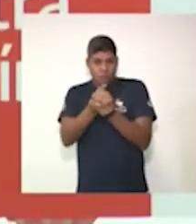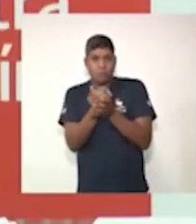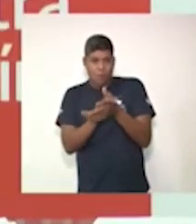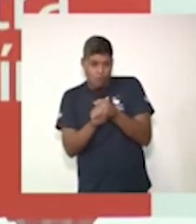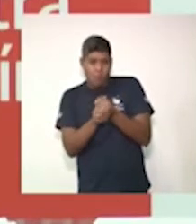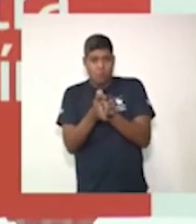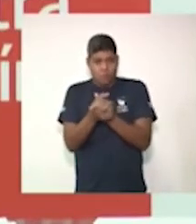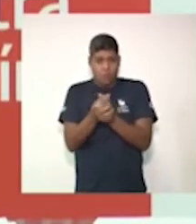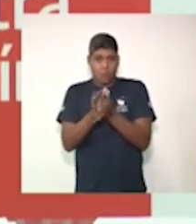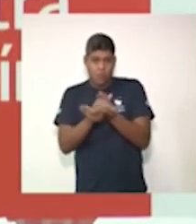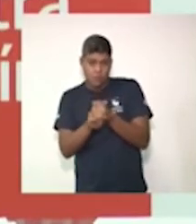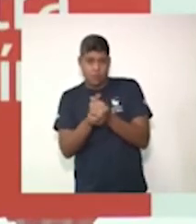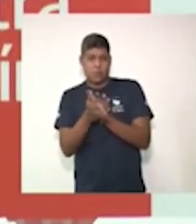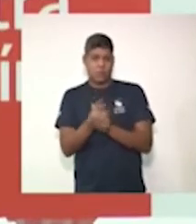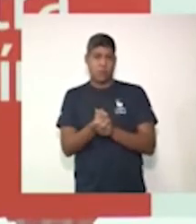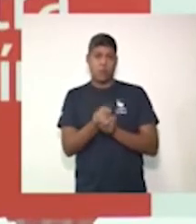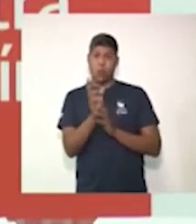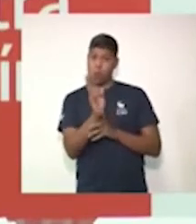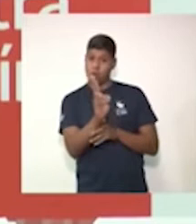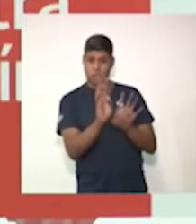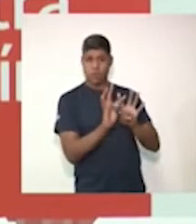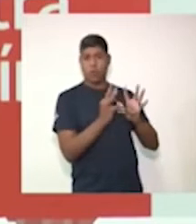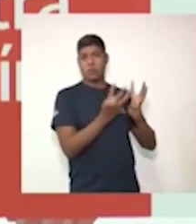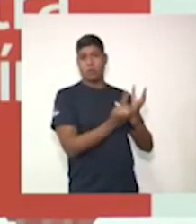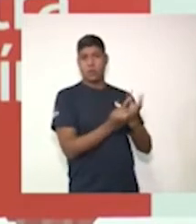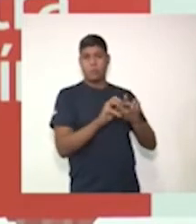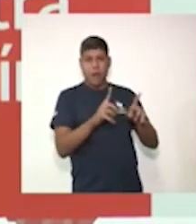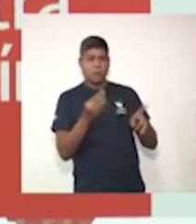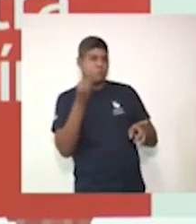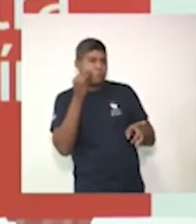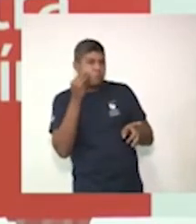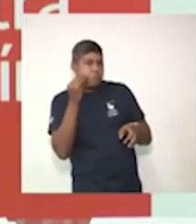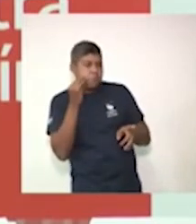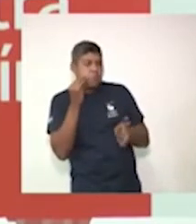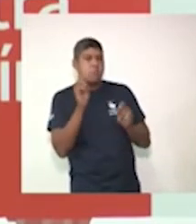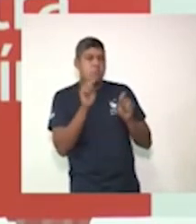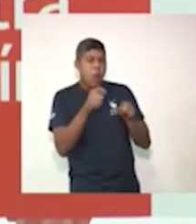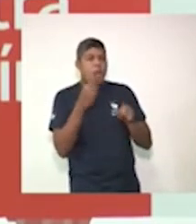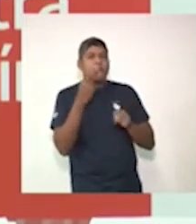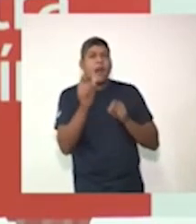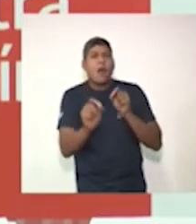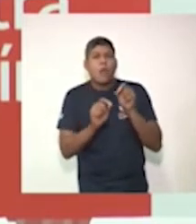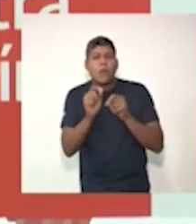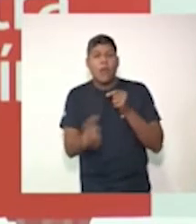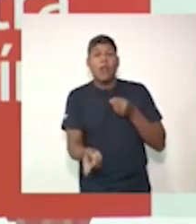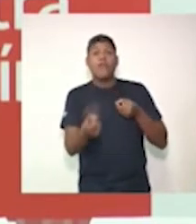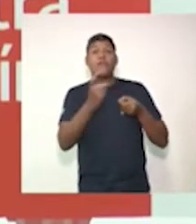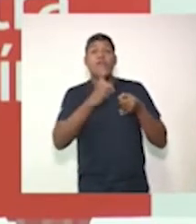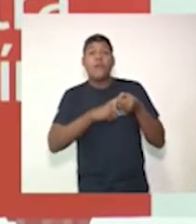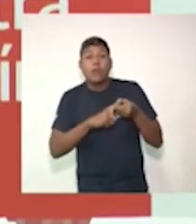ainda não viramos a página, mas pelos índices conquistados, a gente já pode falar numa